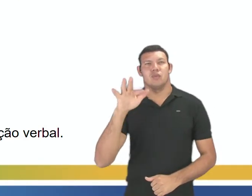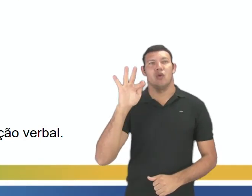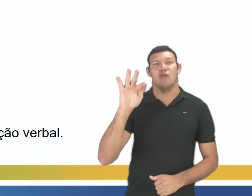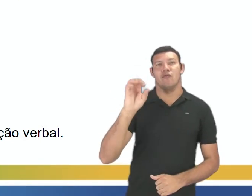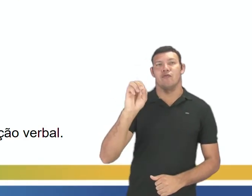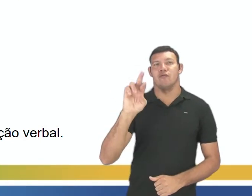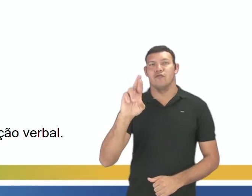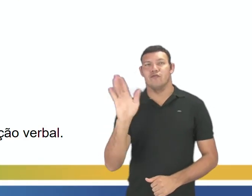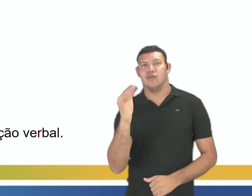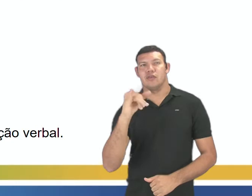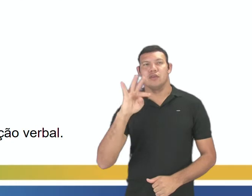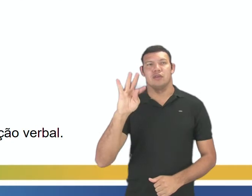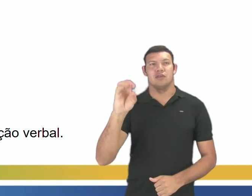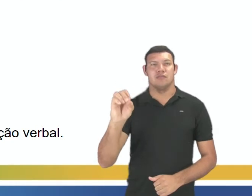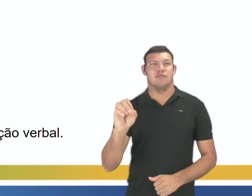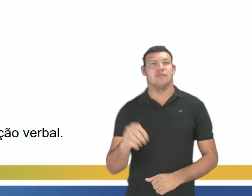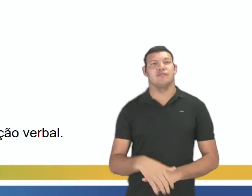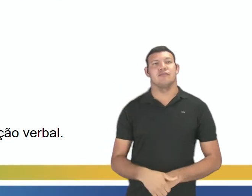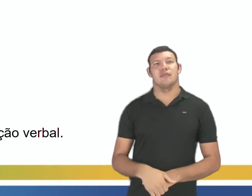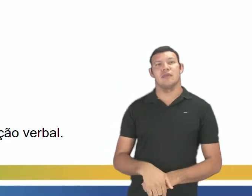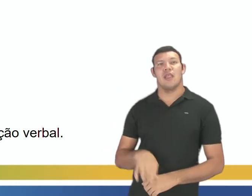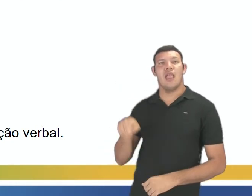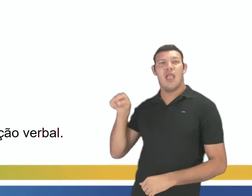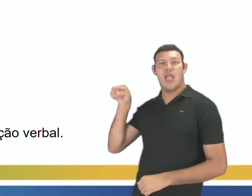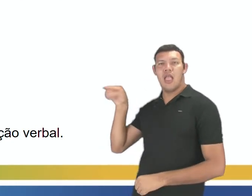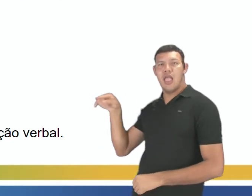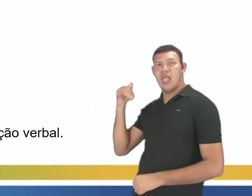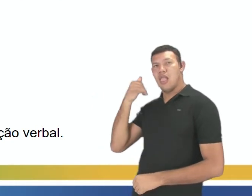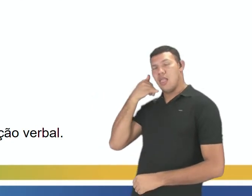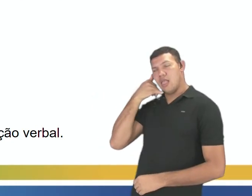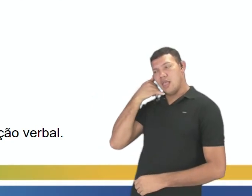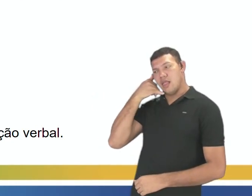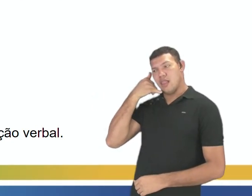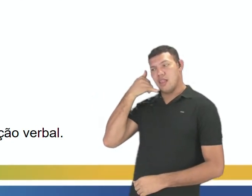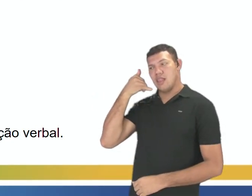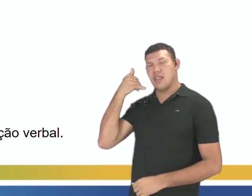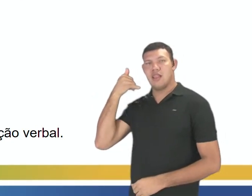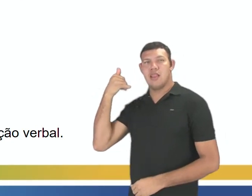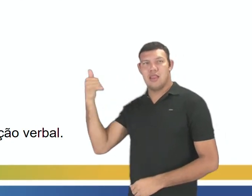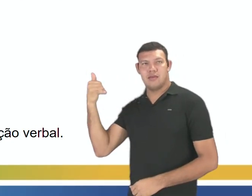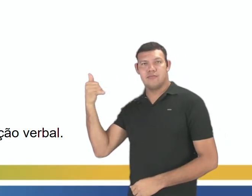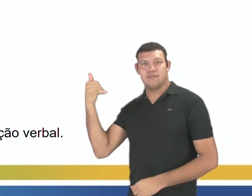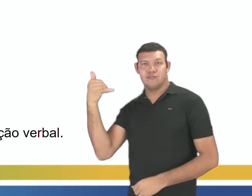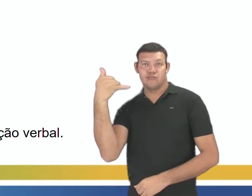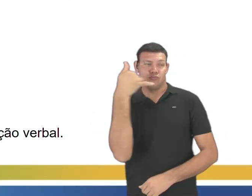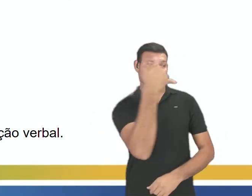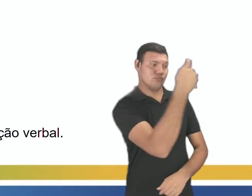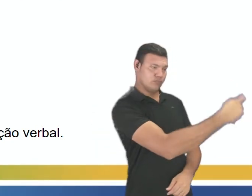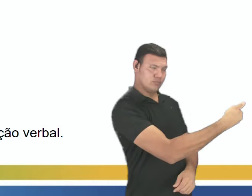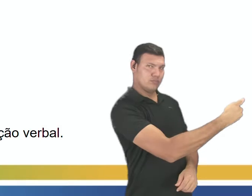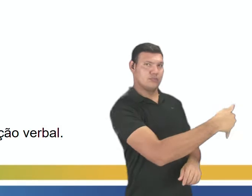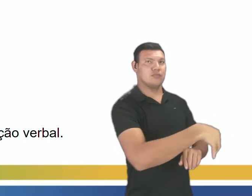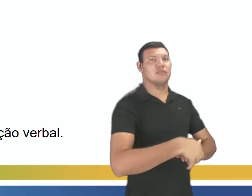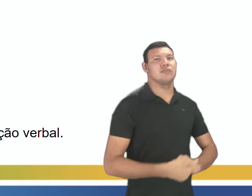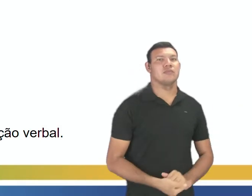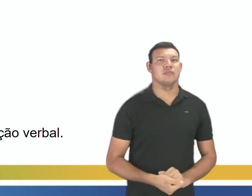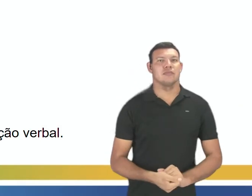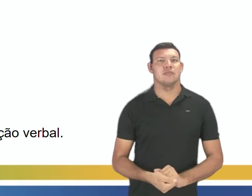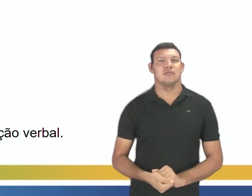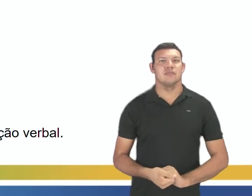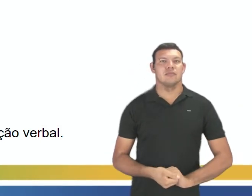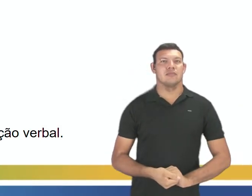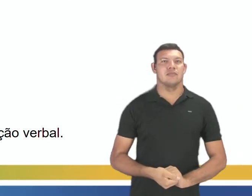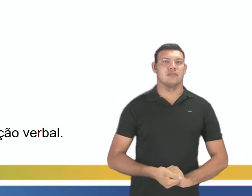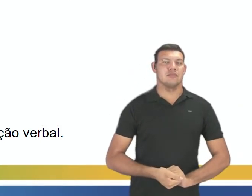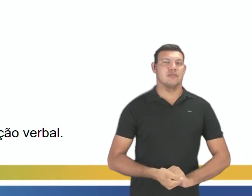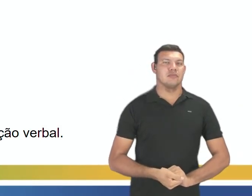está telefonando para ele. Quem está praticando a ação? O subject pronoun. E quem recebe é o him, o object